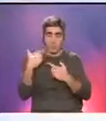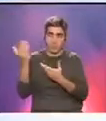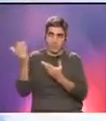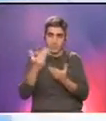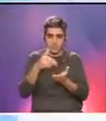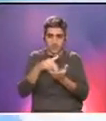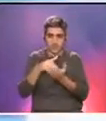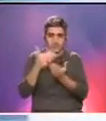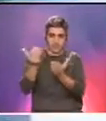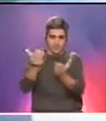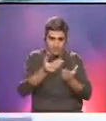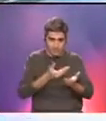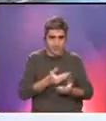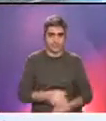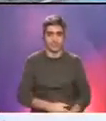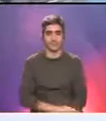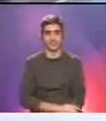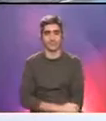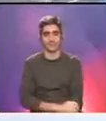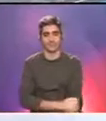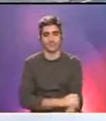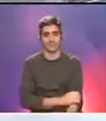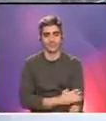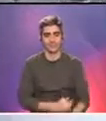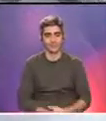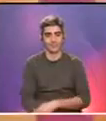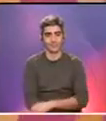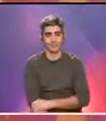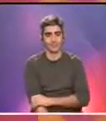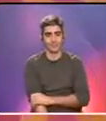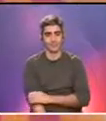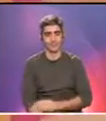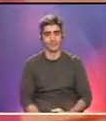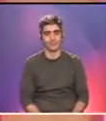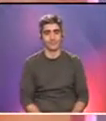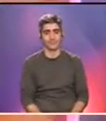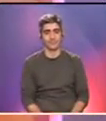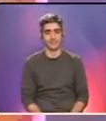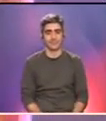E vem o Filipe. Vem,